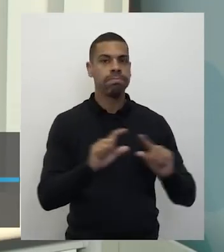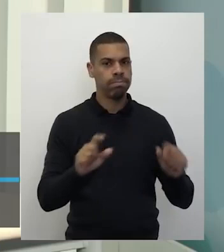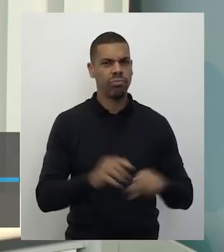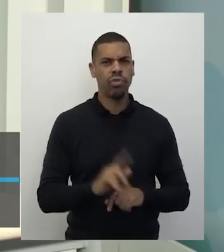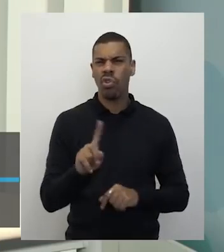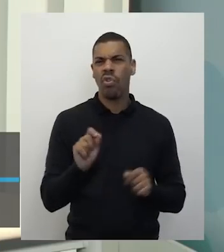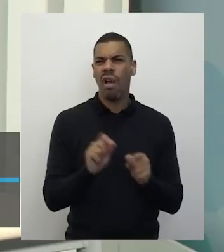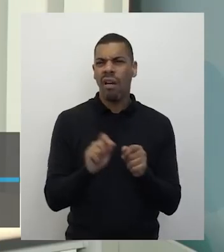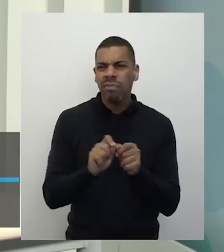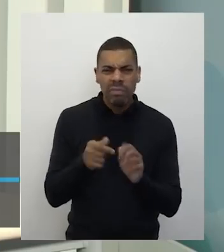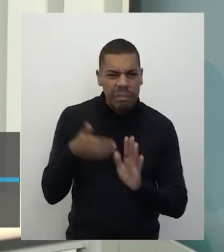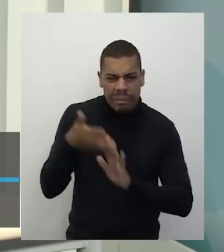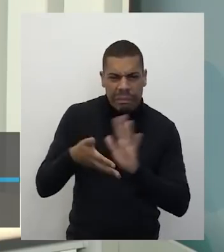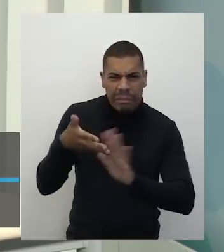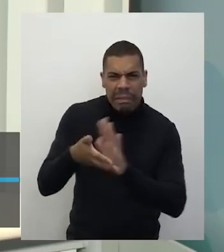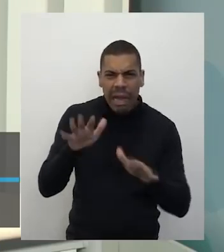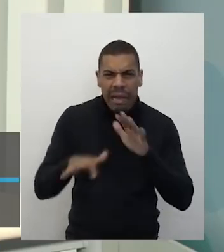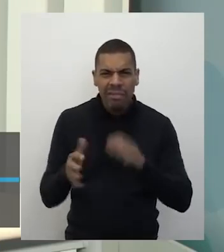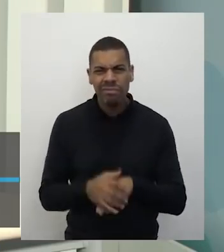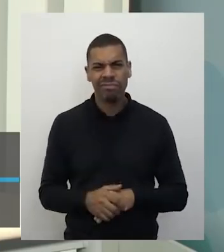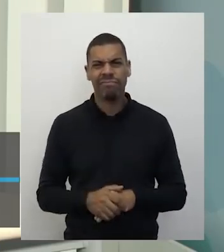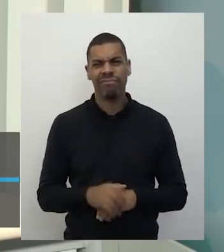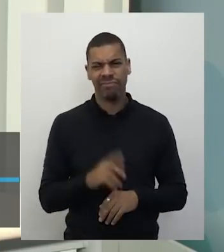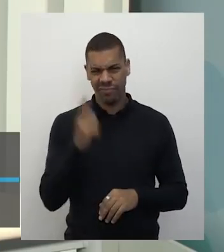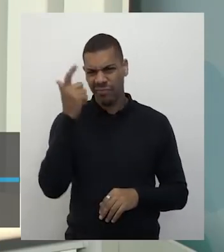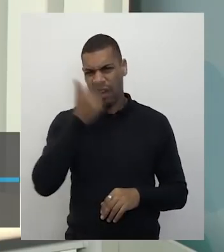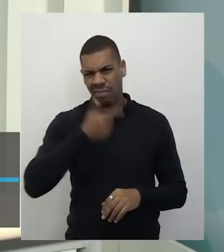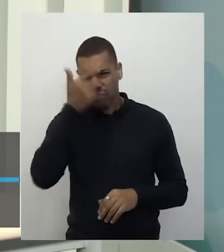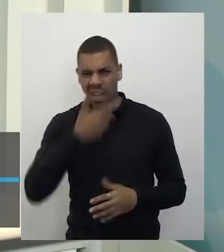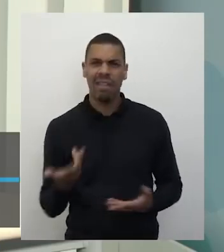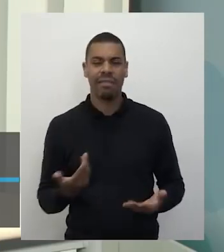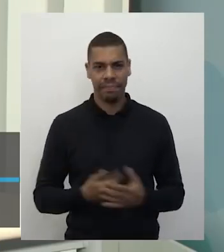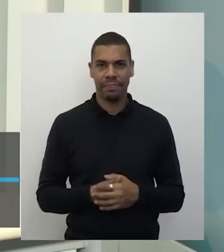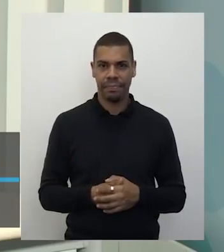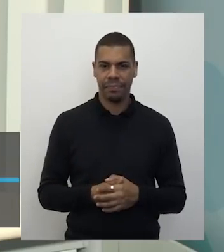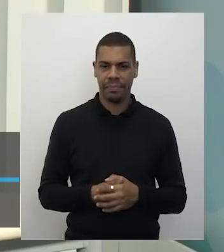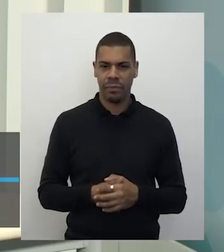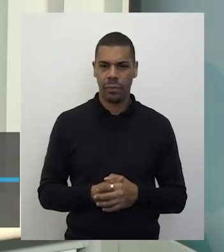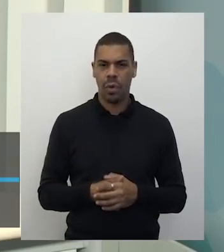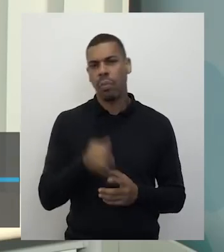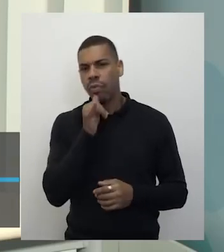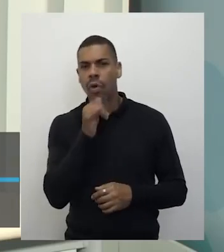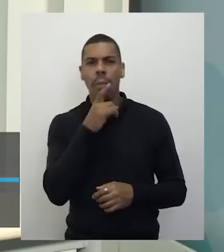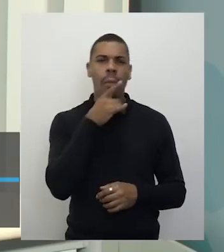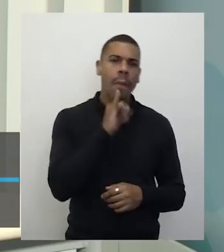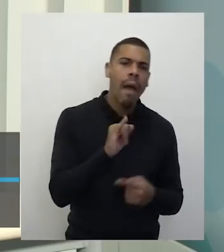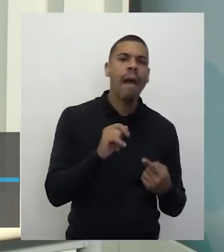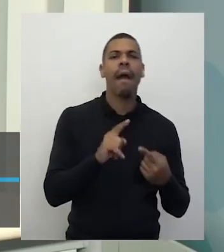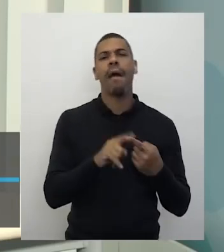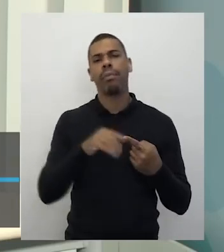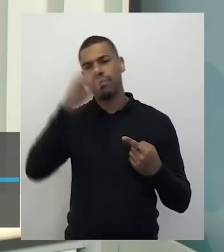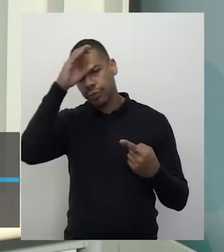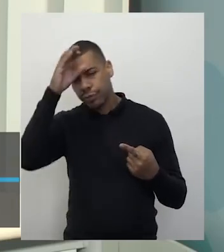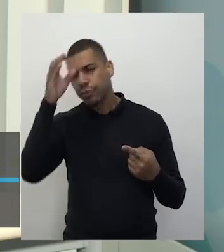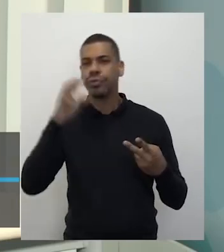fazer essa correção, porque isso às vezes soa de forma grosseira, ofensiva, né? Com pais, com avós, com tios, com